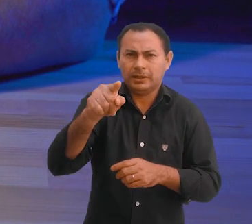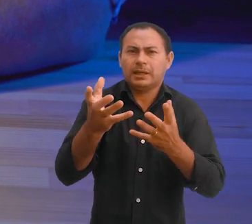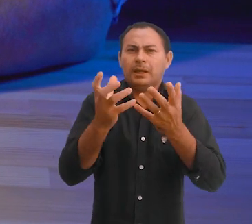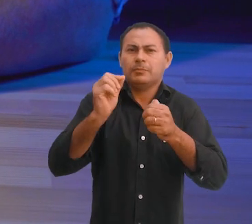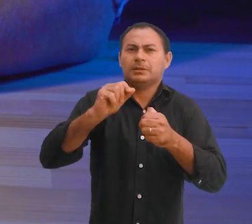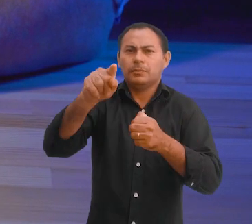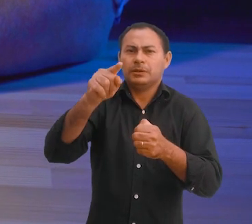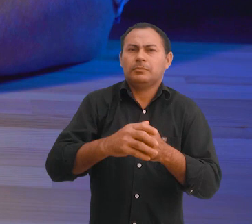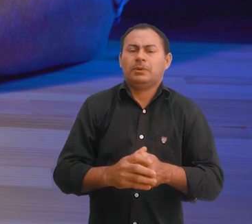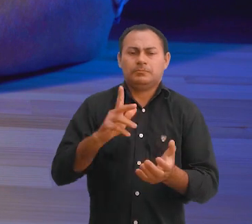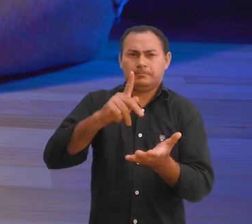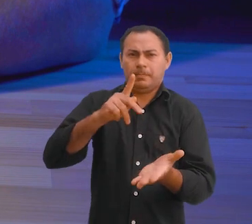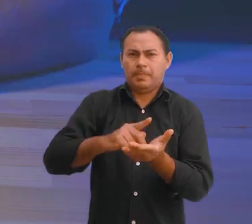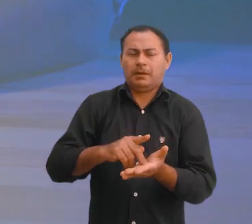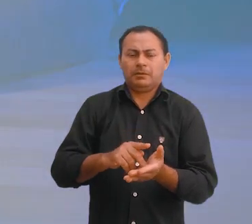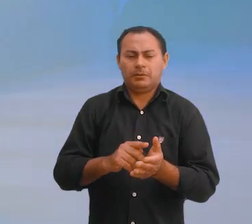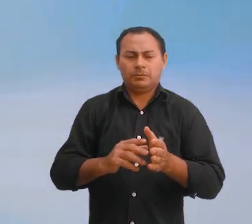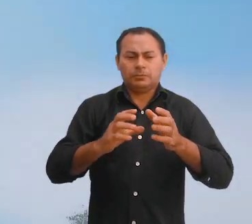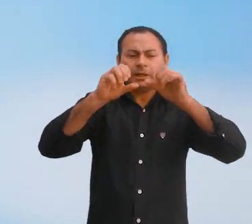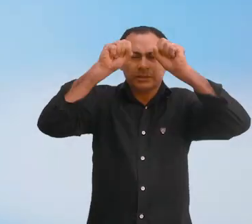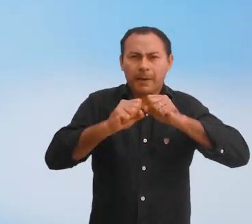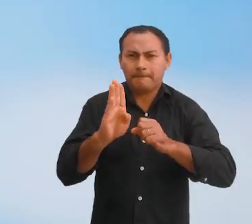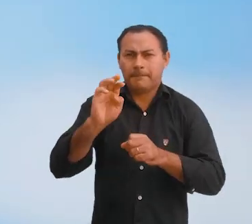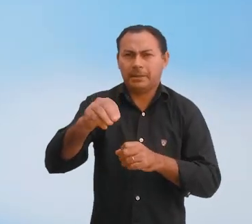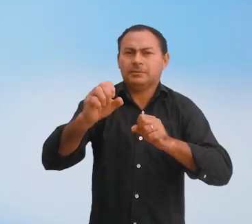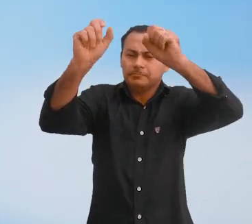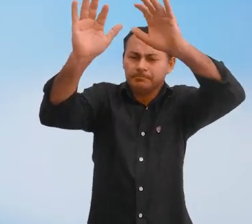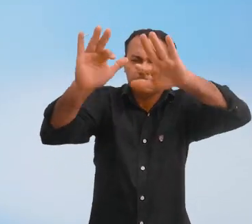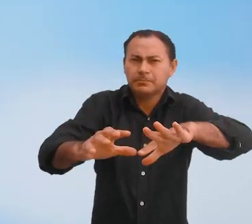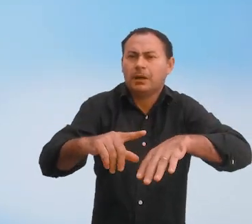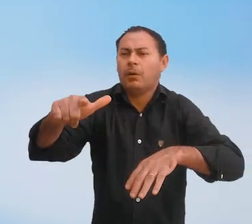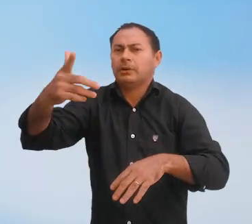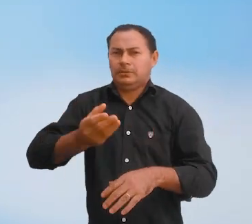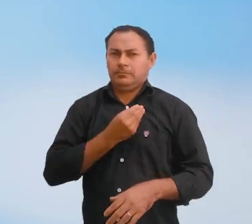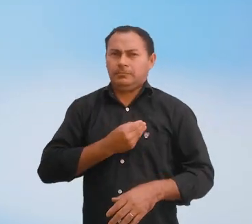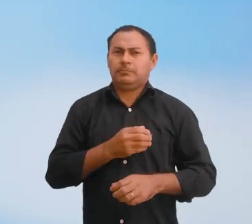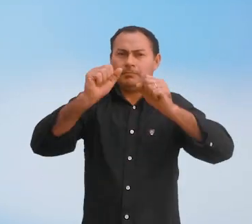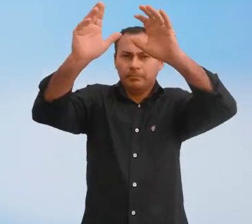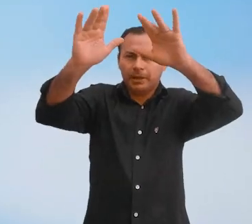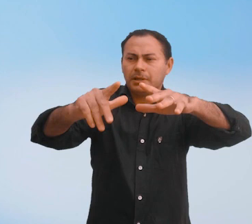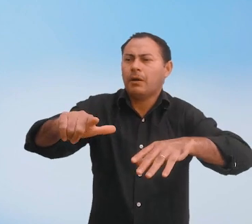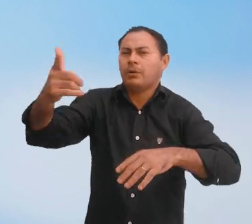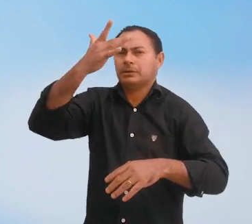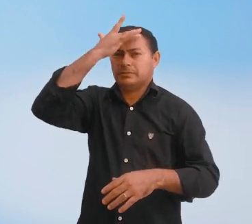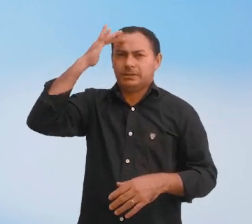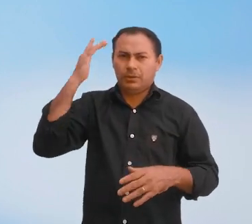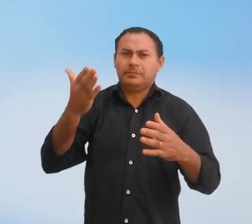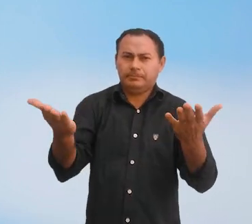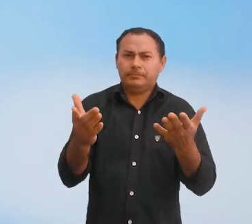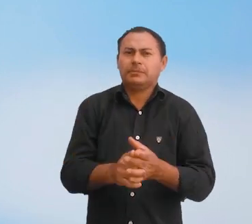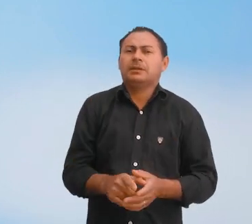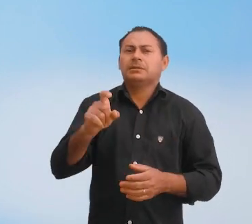usar você. Ele quer fazer de você um verdadeiro vaso, um vaso de bênçãos, para abençoar outras vidas, para abençoar